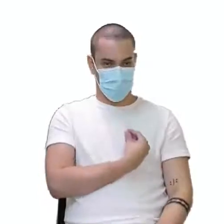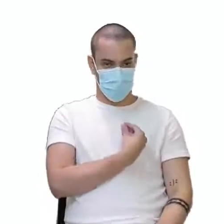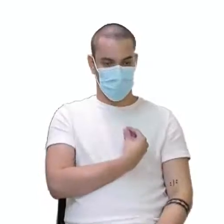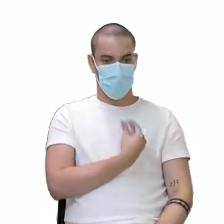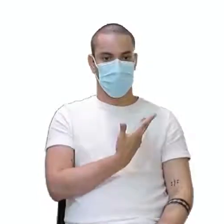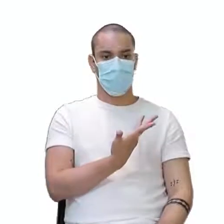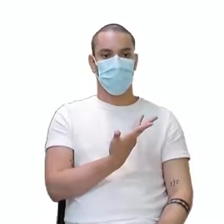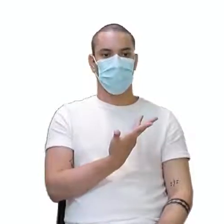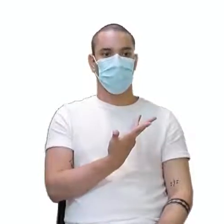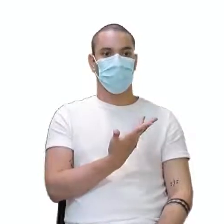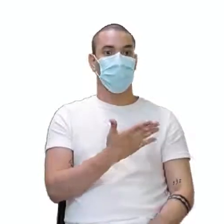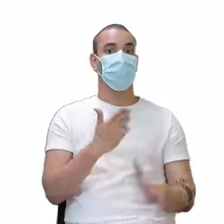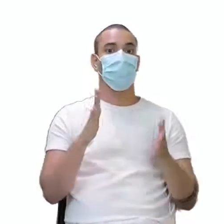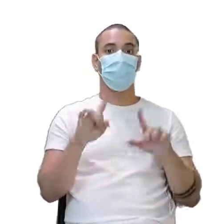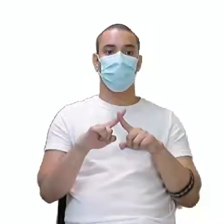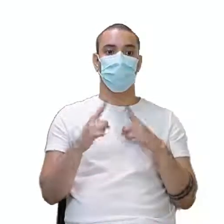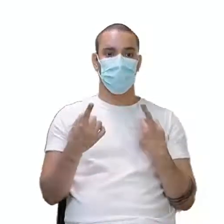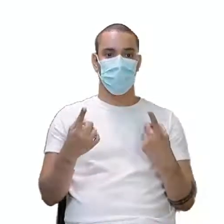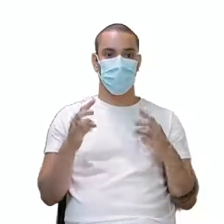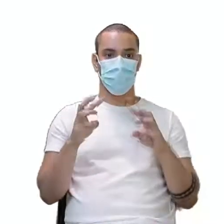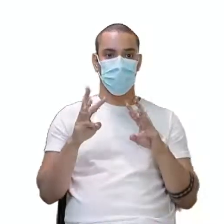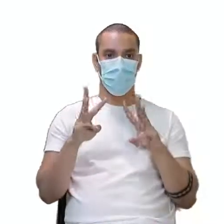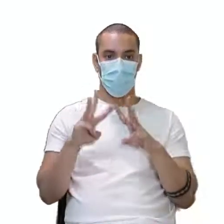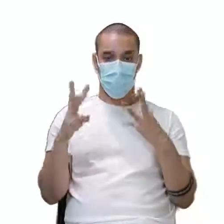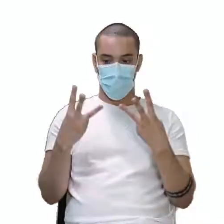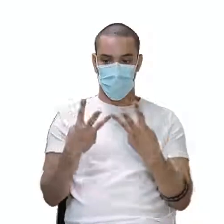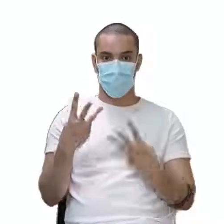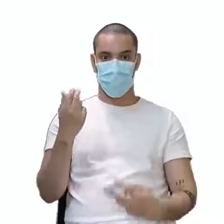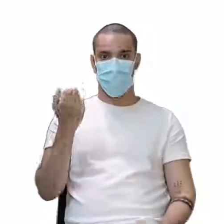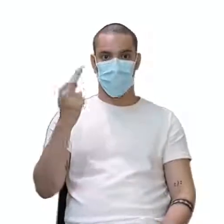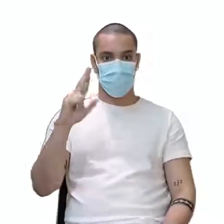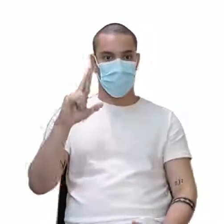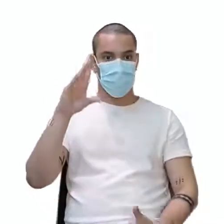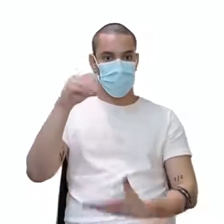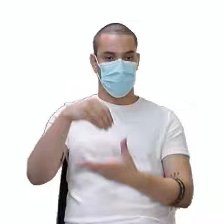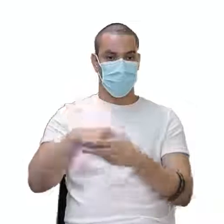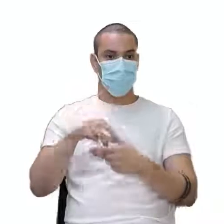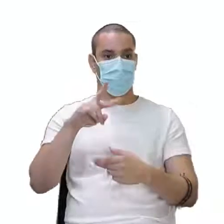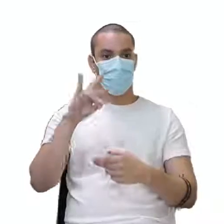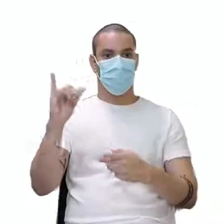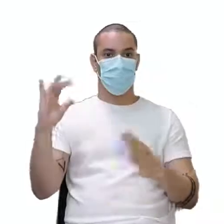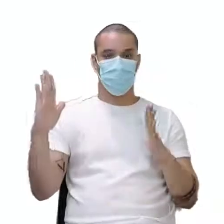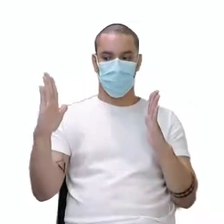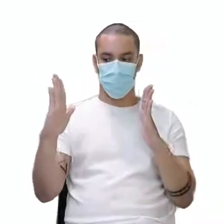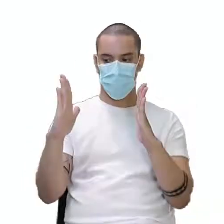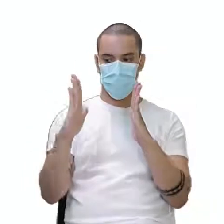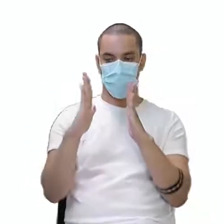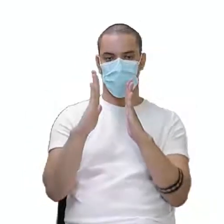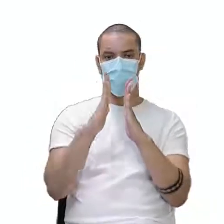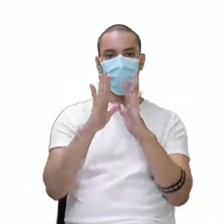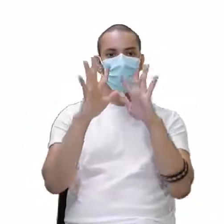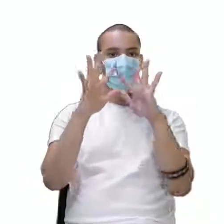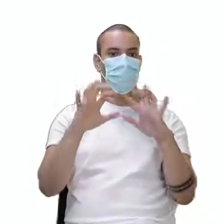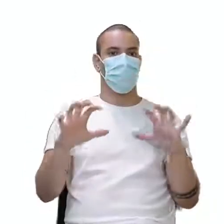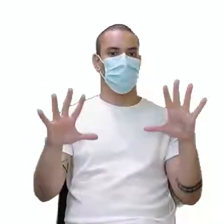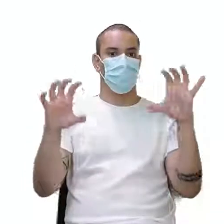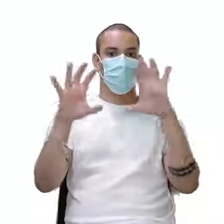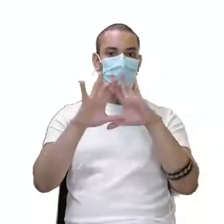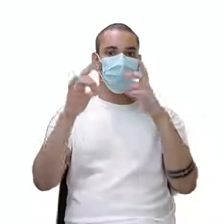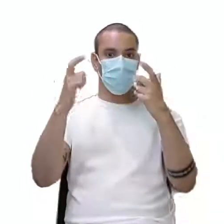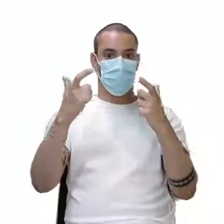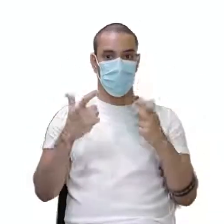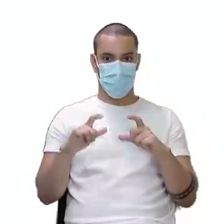físicos. Agora, a massa de ar que está aqui, ó, ela vai empurrar essas nuvens para onde?